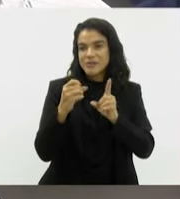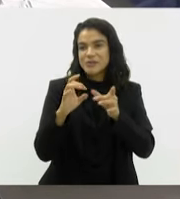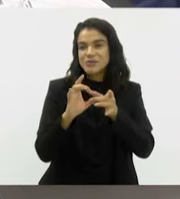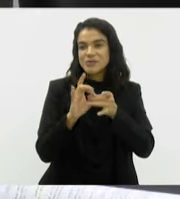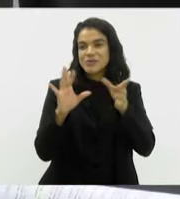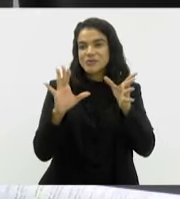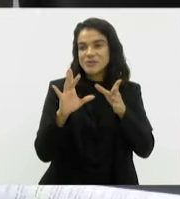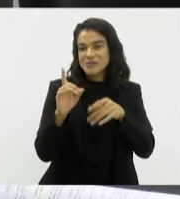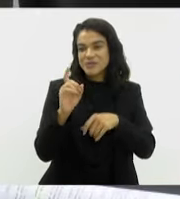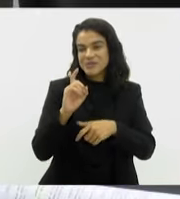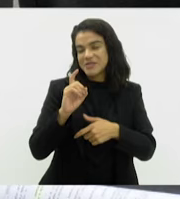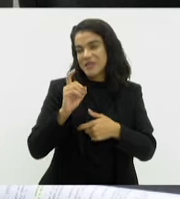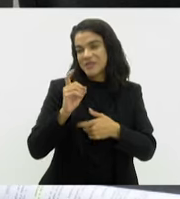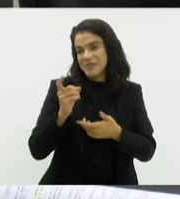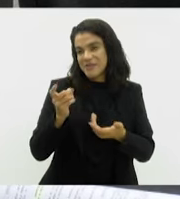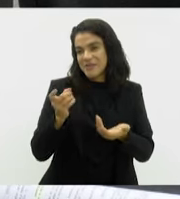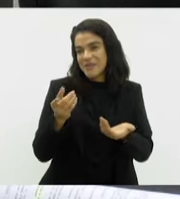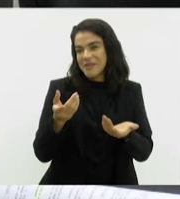autorizativos,